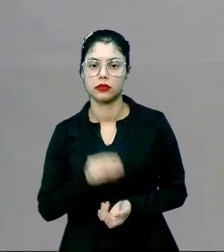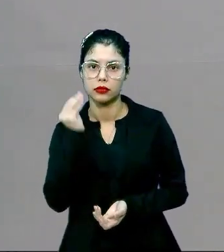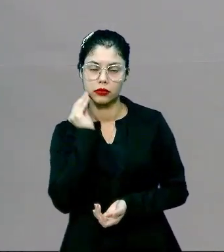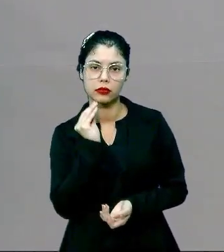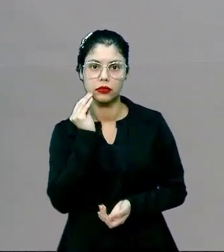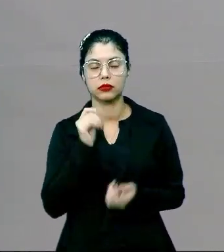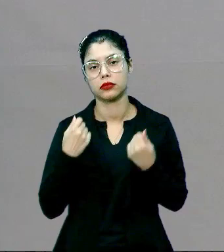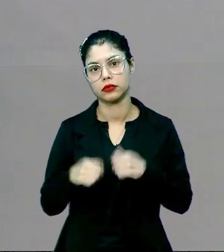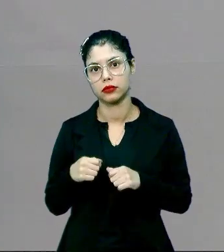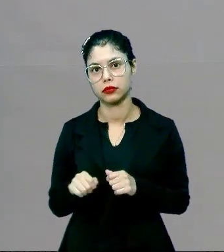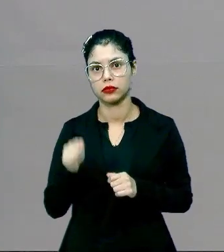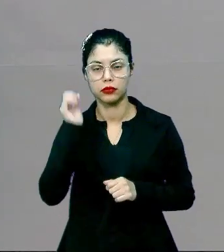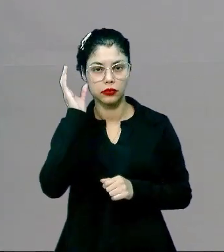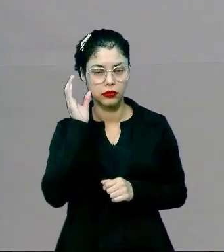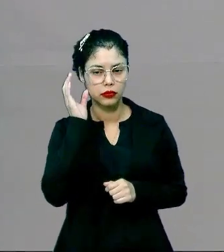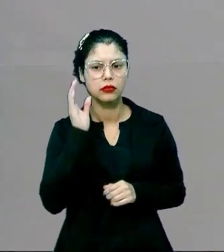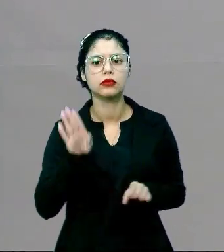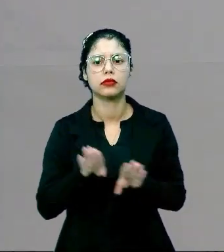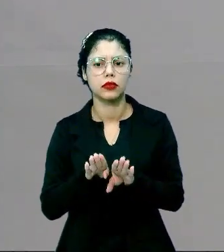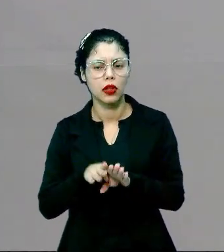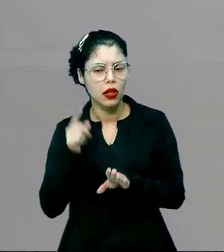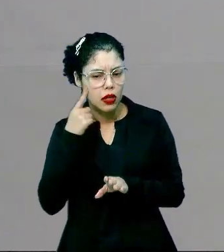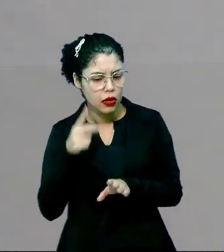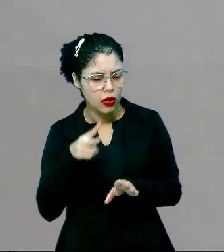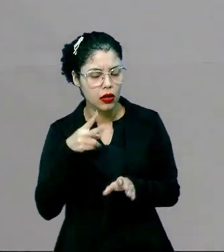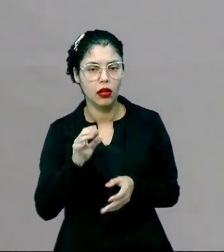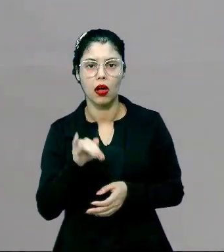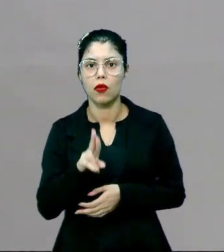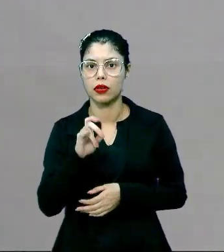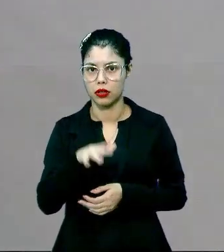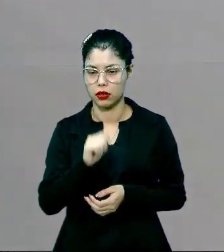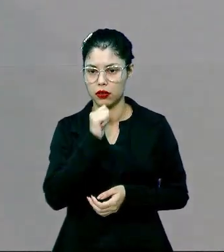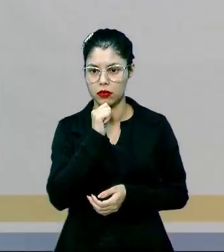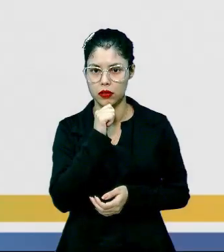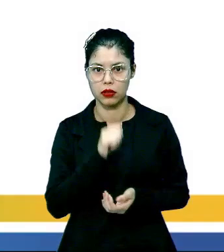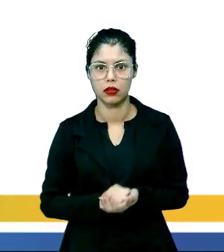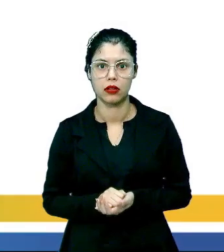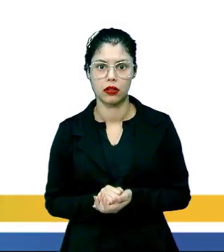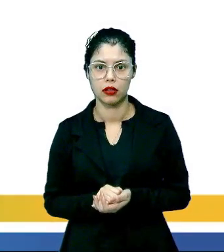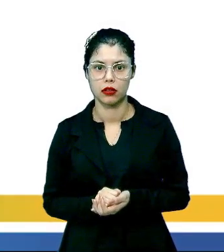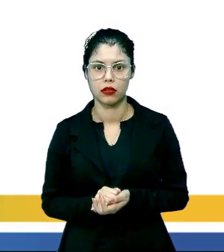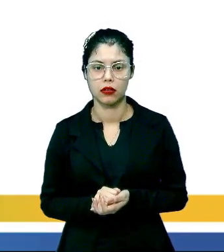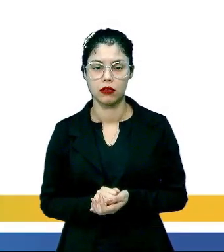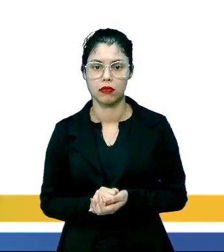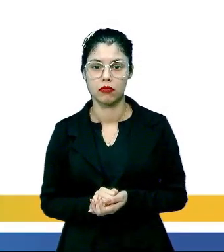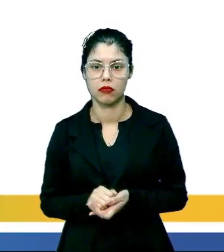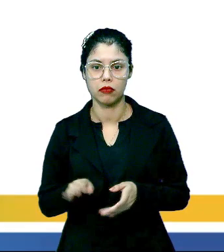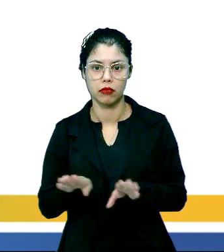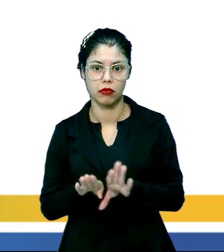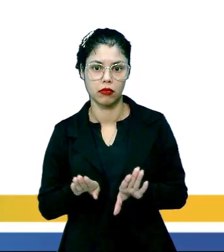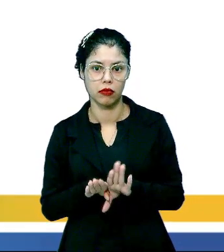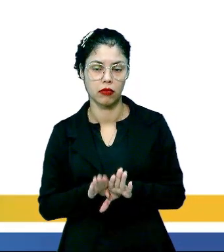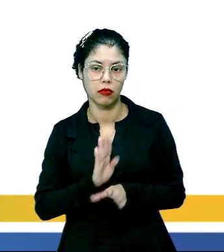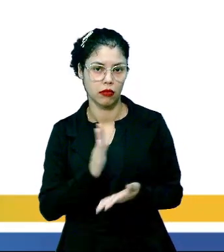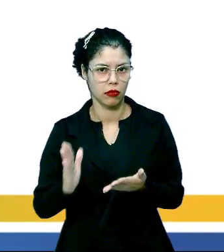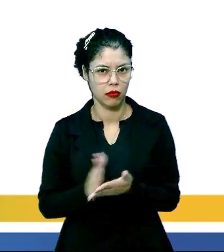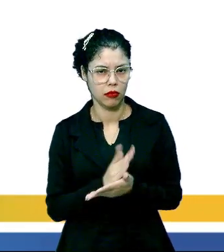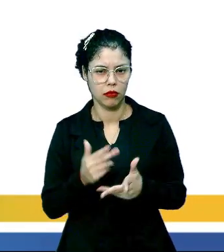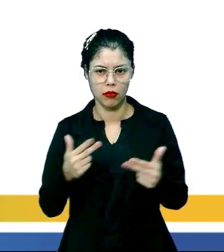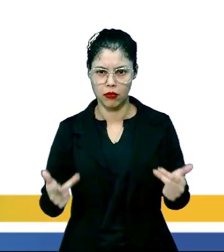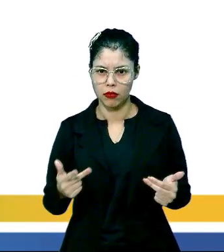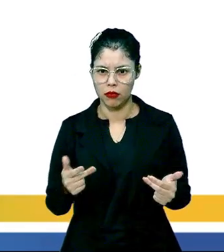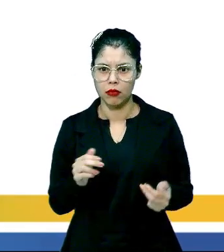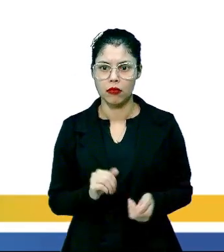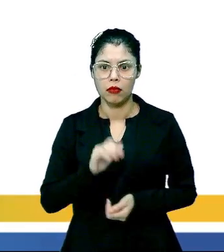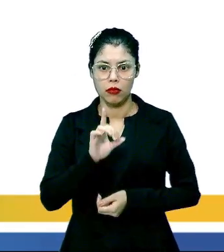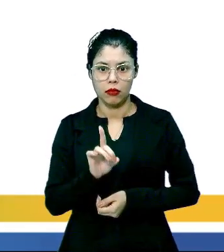tendo compostos concentrados, né? A tua urina ficou mais concentrada ali. Então, a função é essa. Se você está com alguma coisa que está te